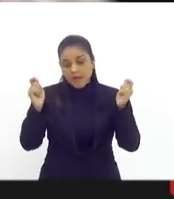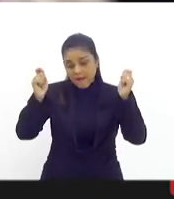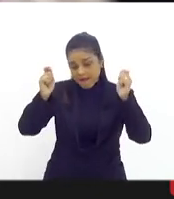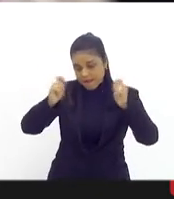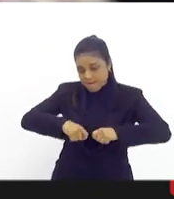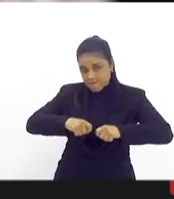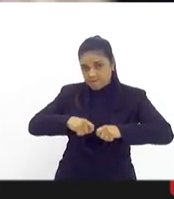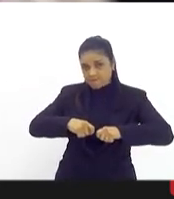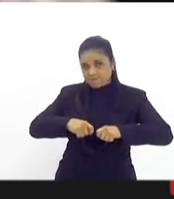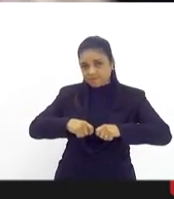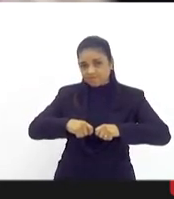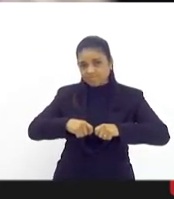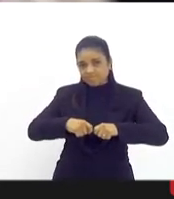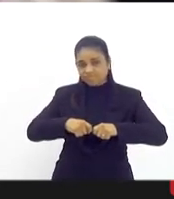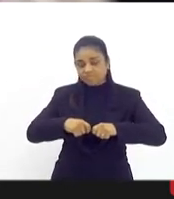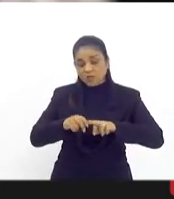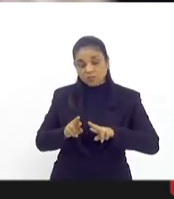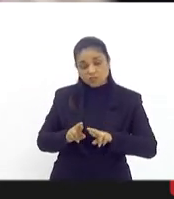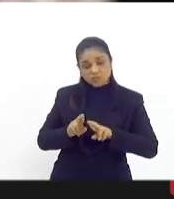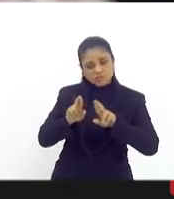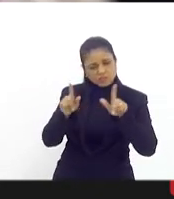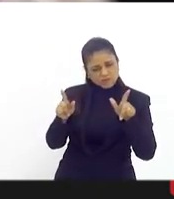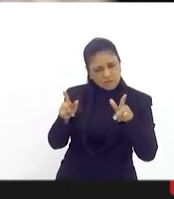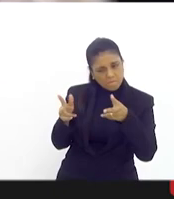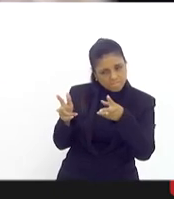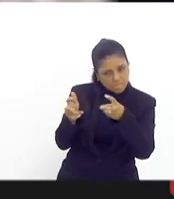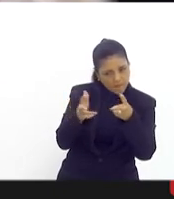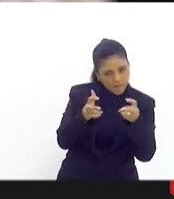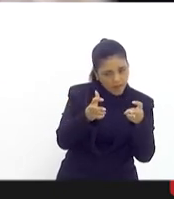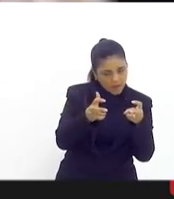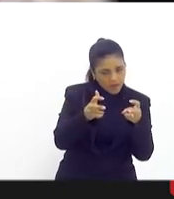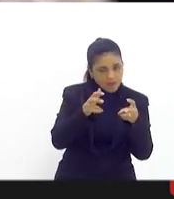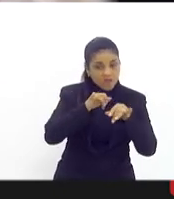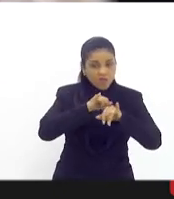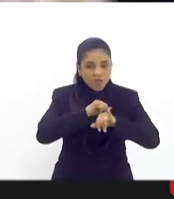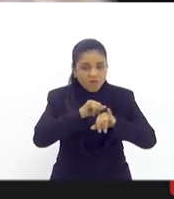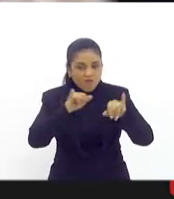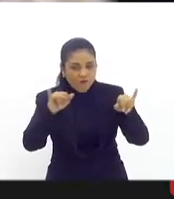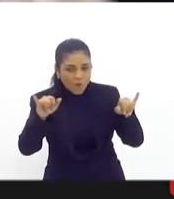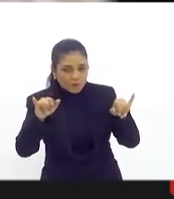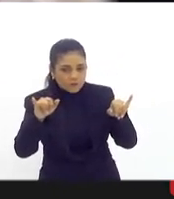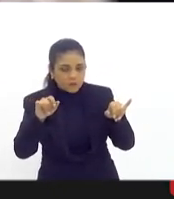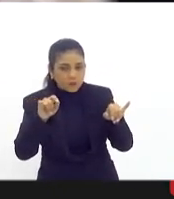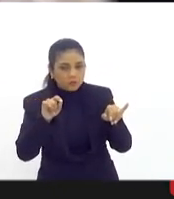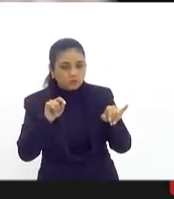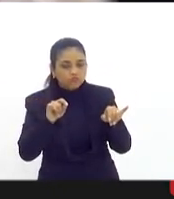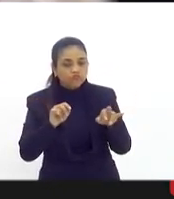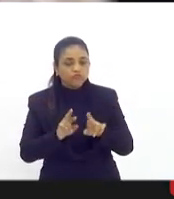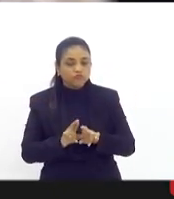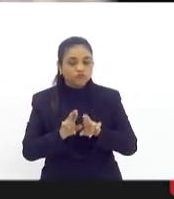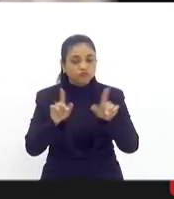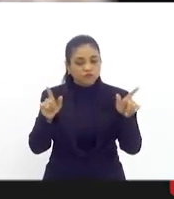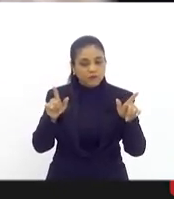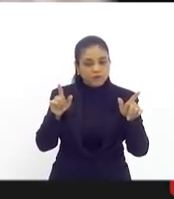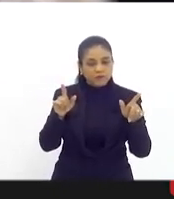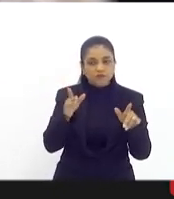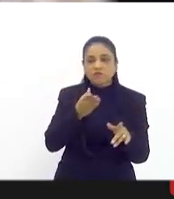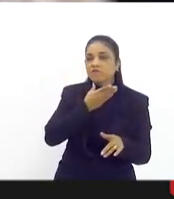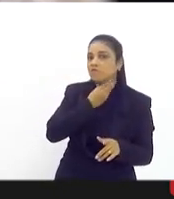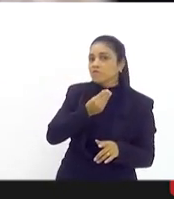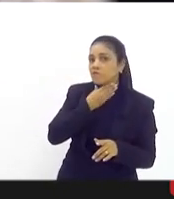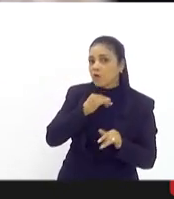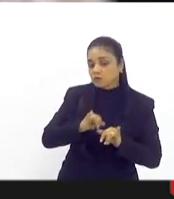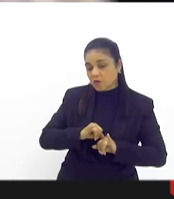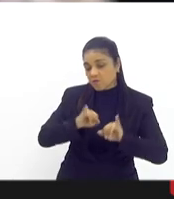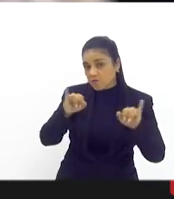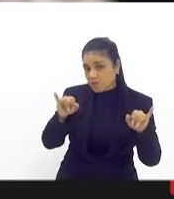capacidade de diferenciar desinformação de informação. Esse é o maior desafio e a maior dificuldade